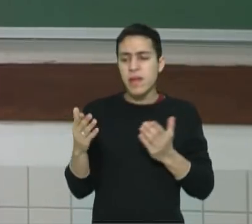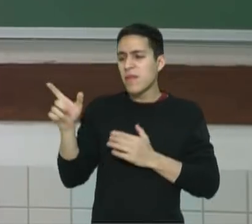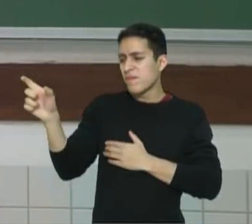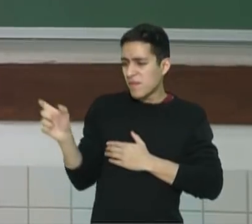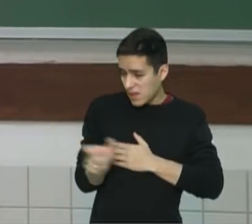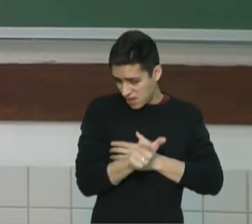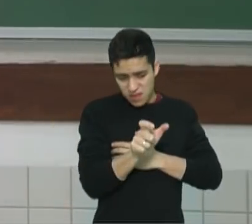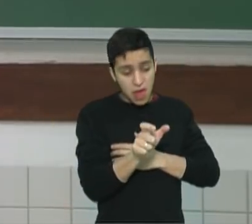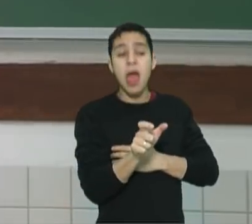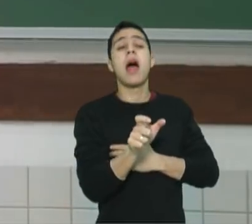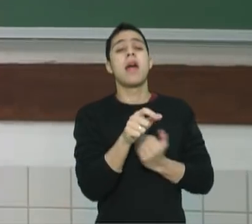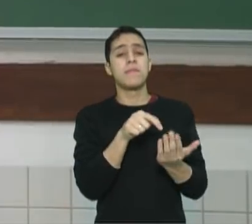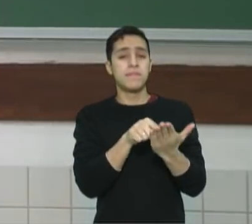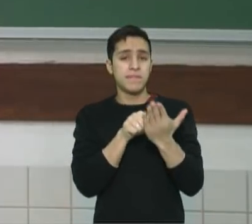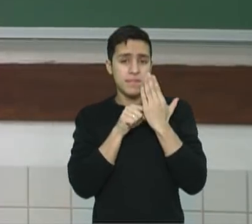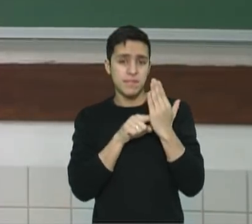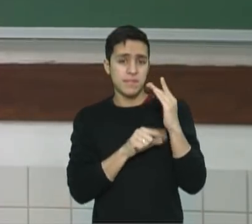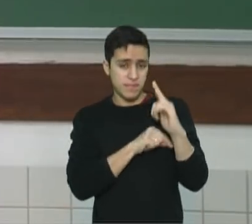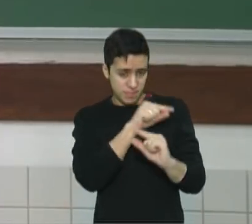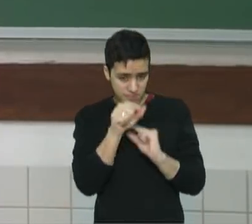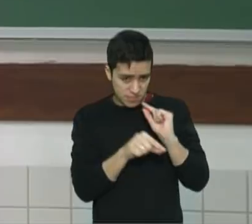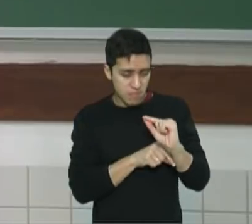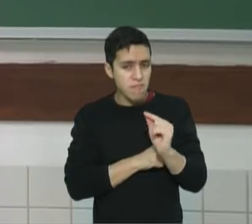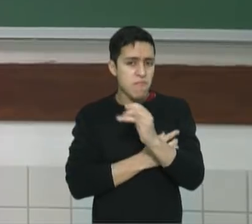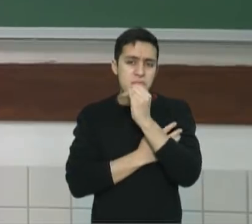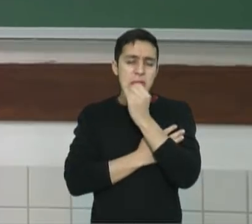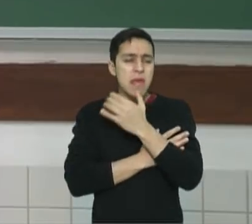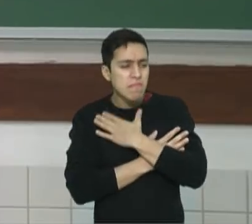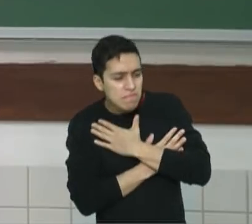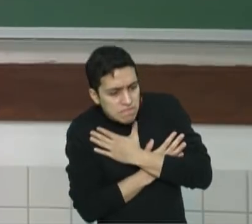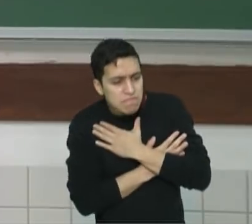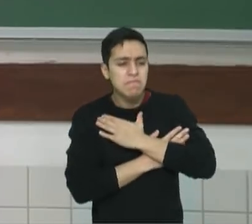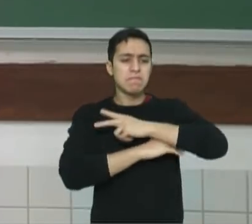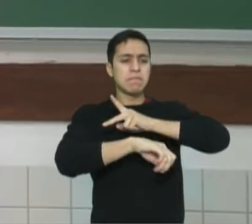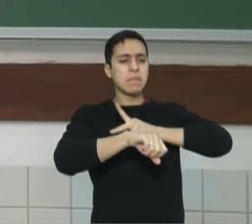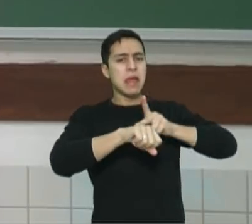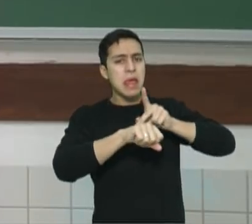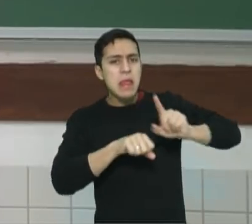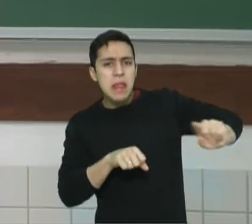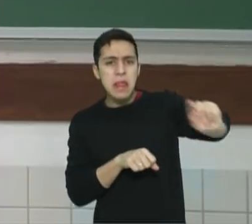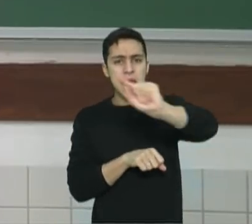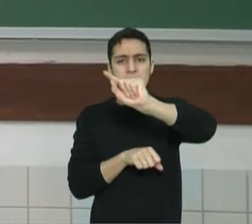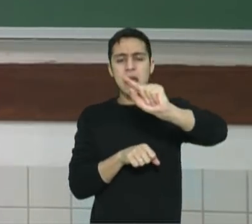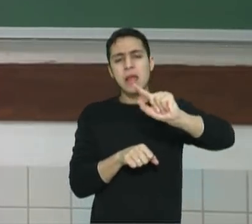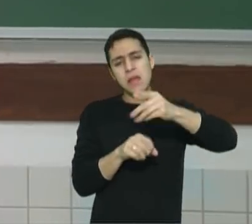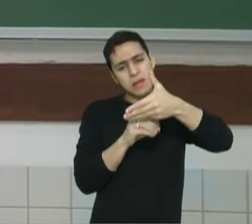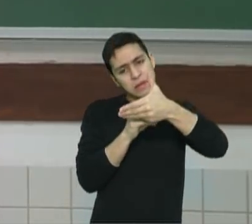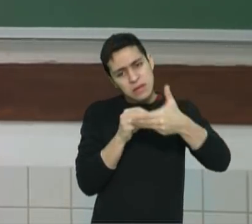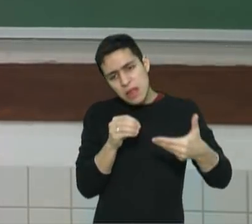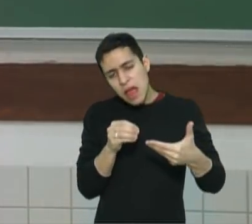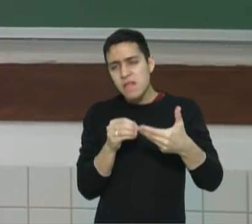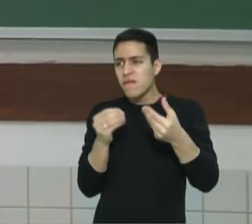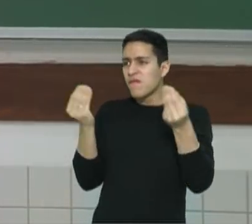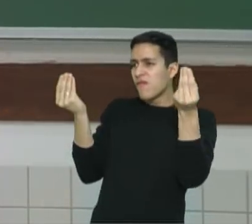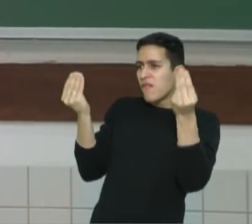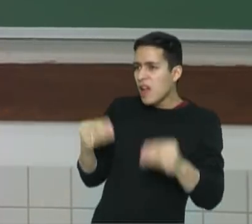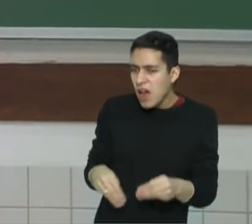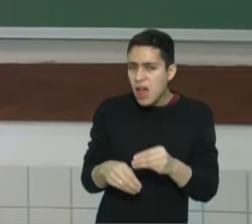para mostrar uma forma de que, puxa, as nações, os estados mais fracos são,